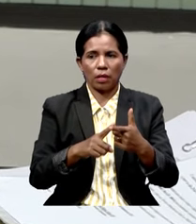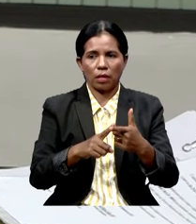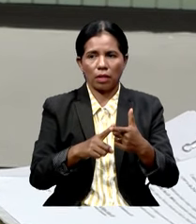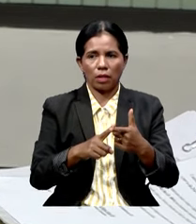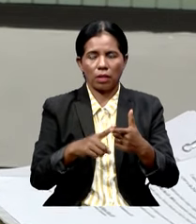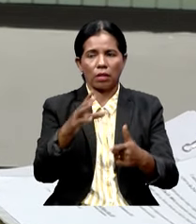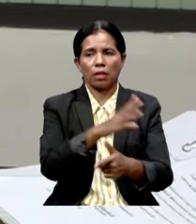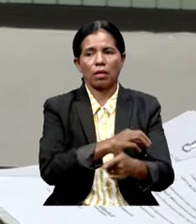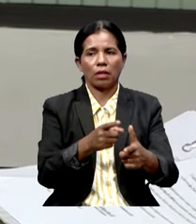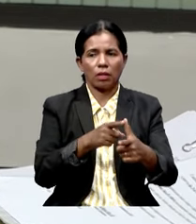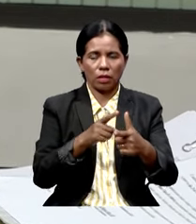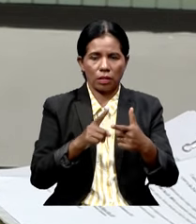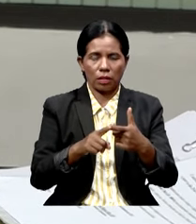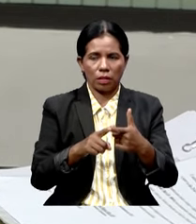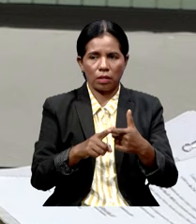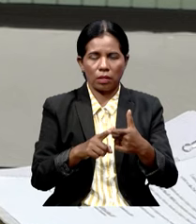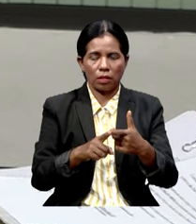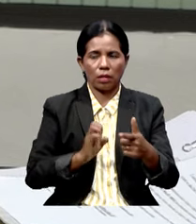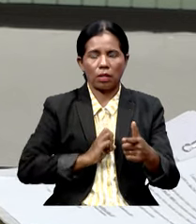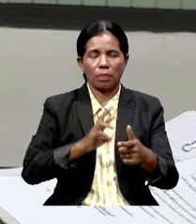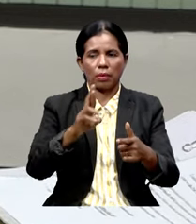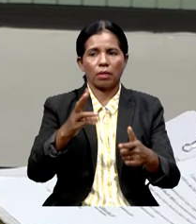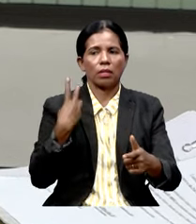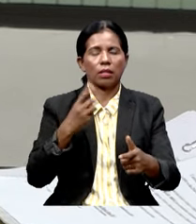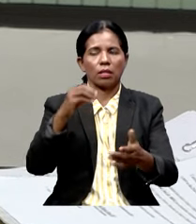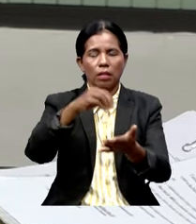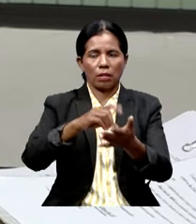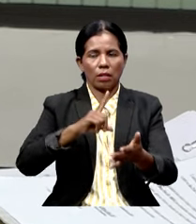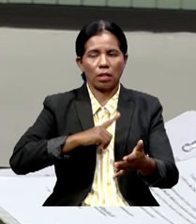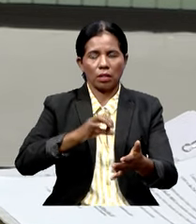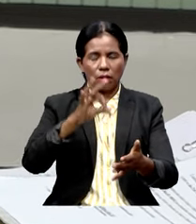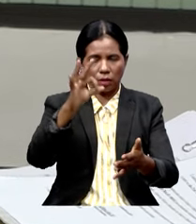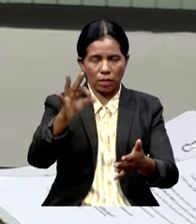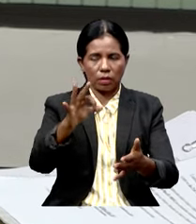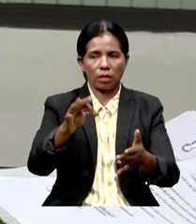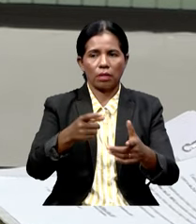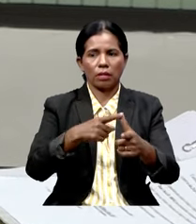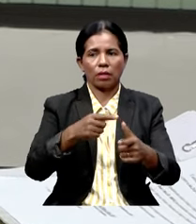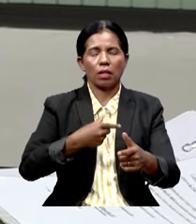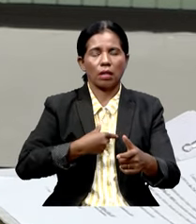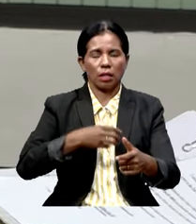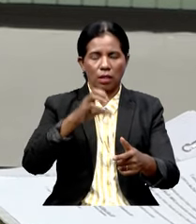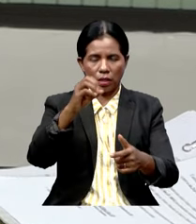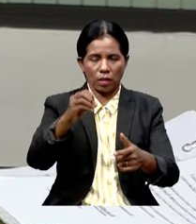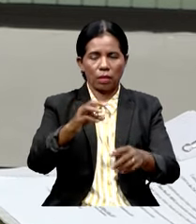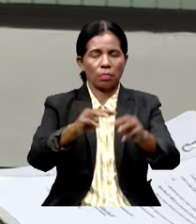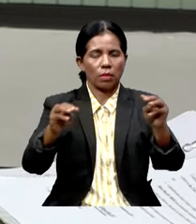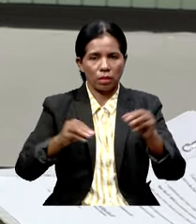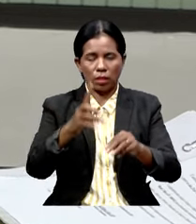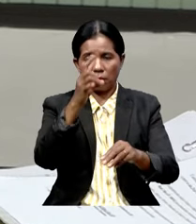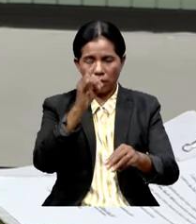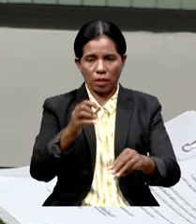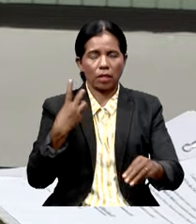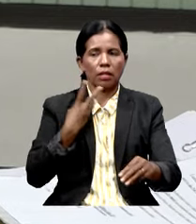Nenê, e a Nova. Hermera e Tatau e a Letefo, e a Cono Psiquiatri e Tau e Gleno. E a Fale Município Dili, e